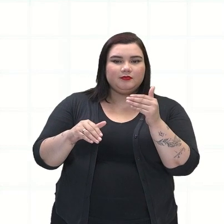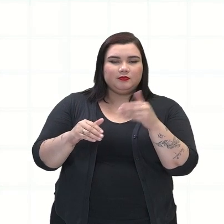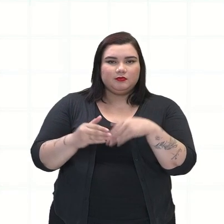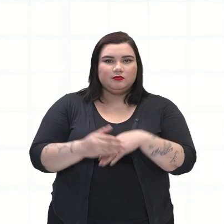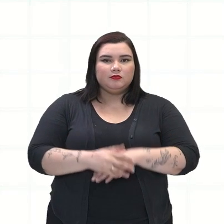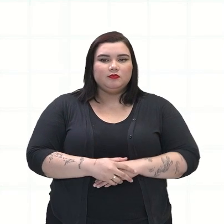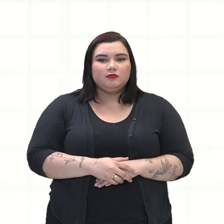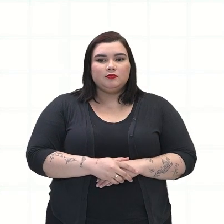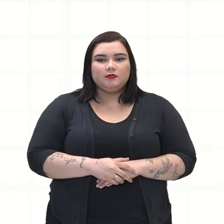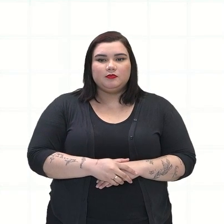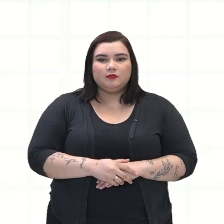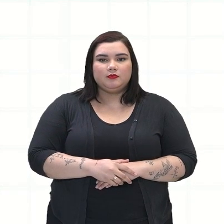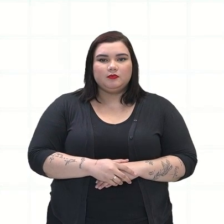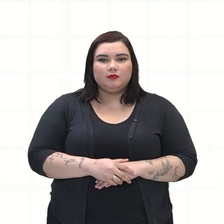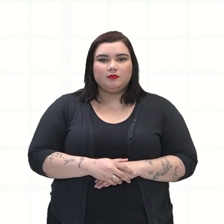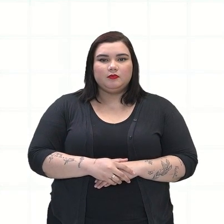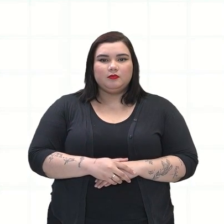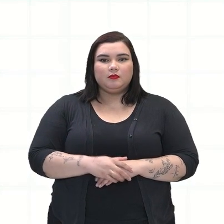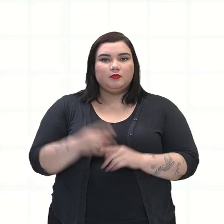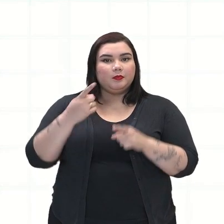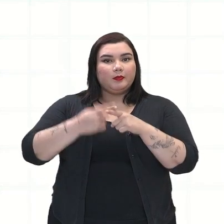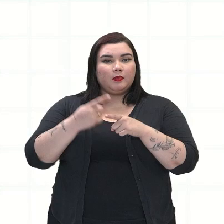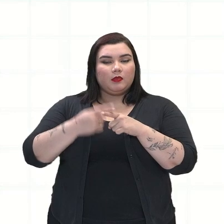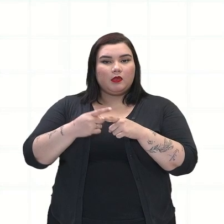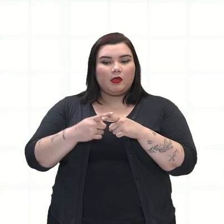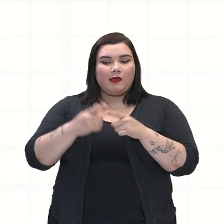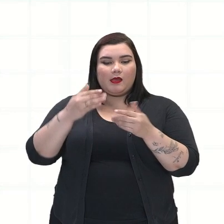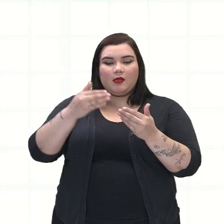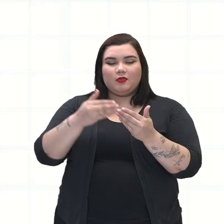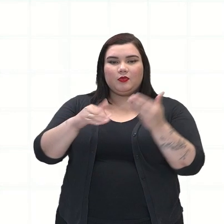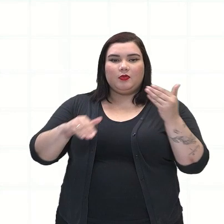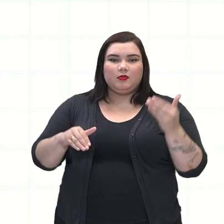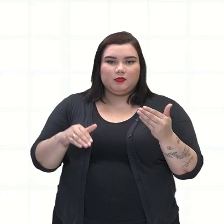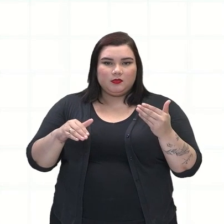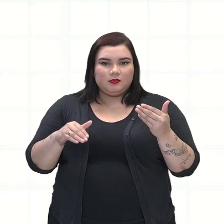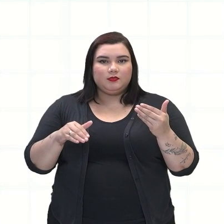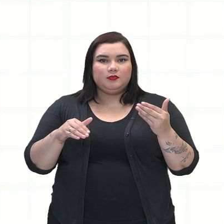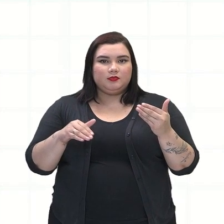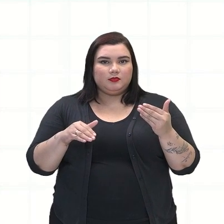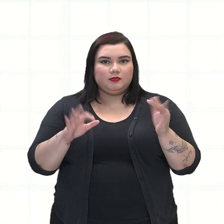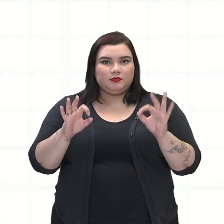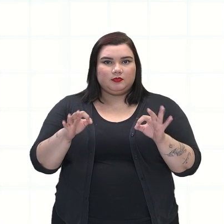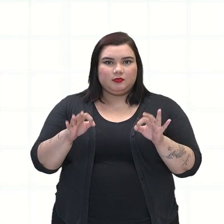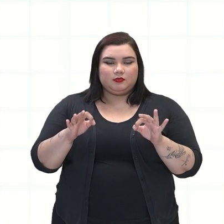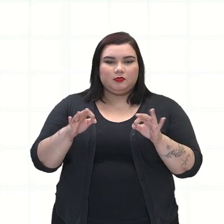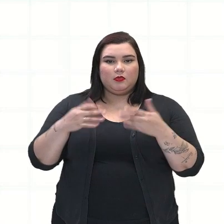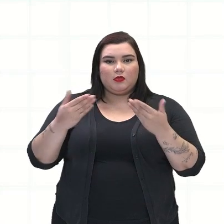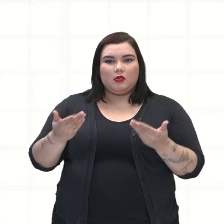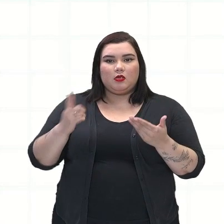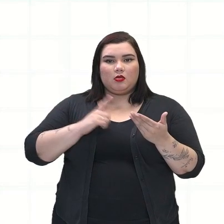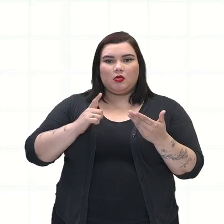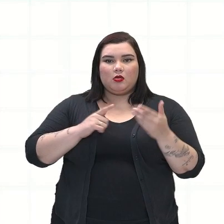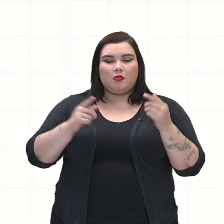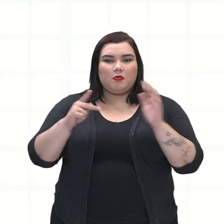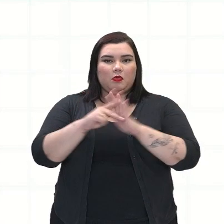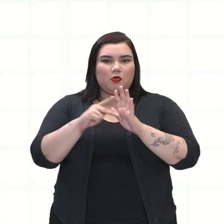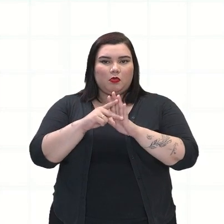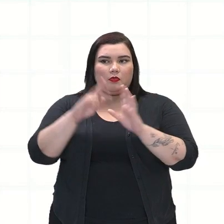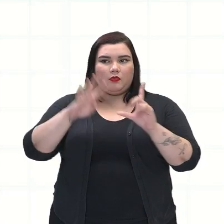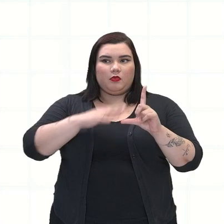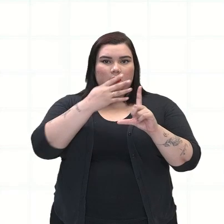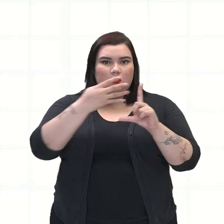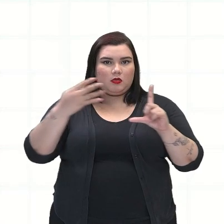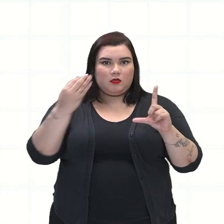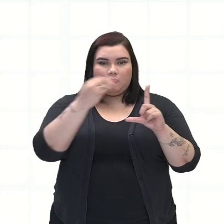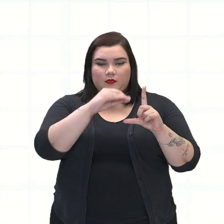O never, porque é o contrário, né? Do que está passando a ideia no calendário.